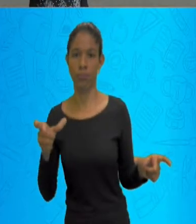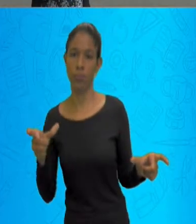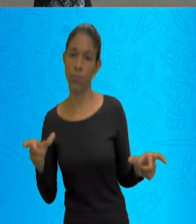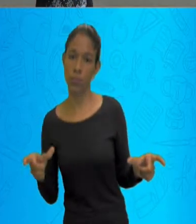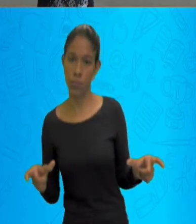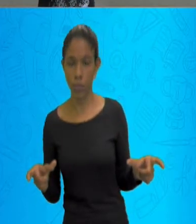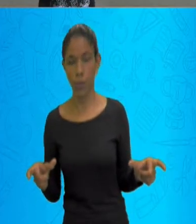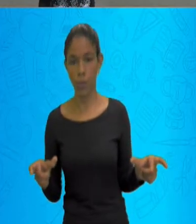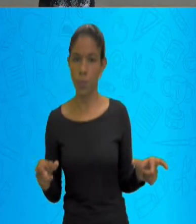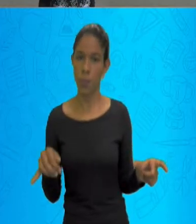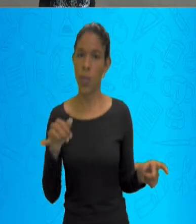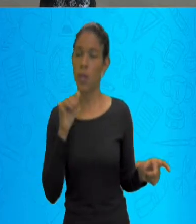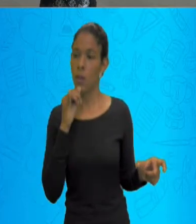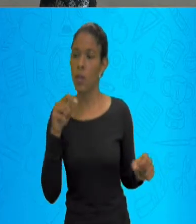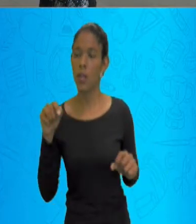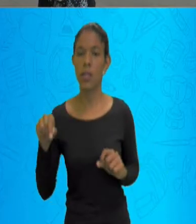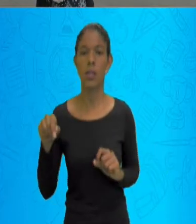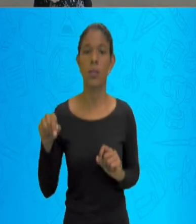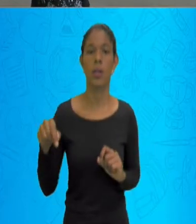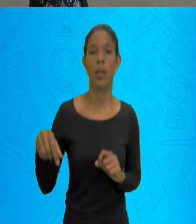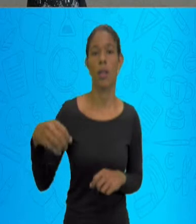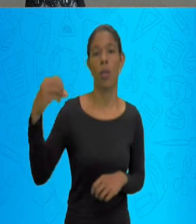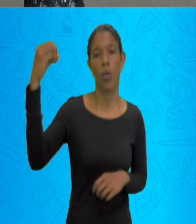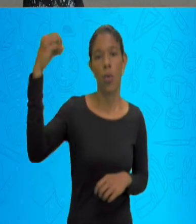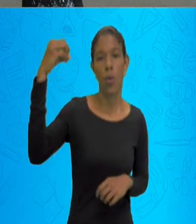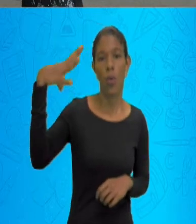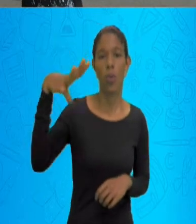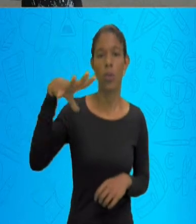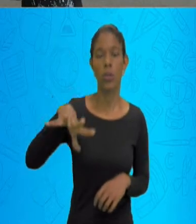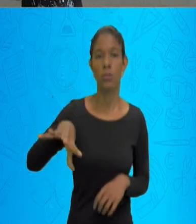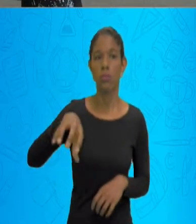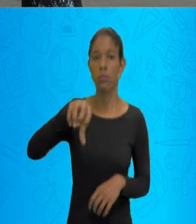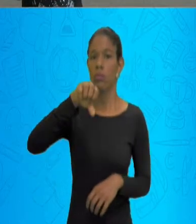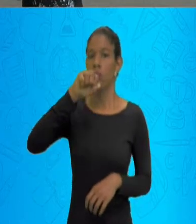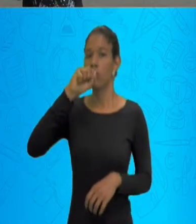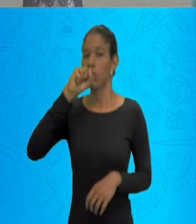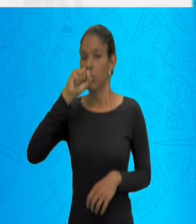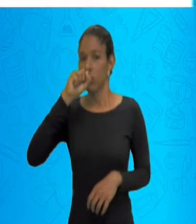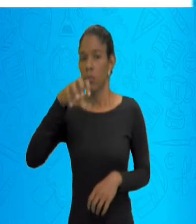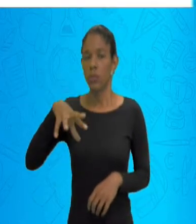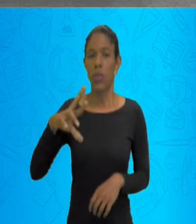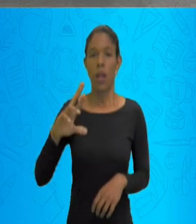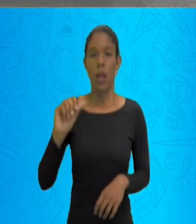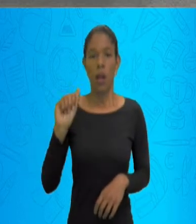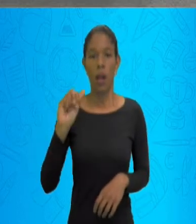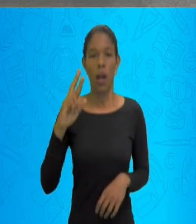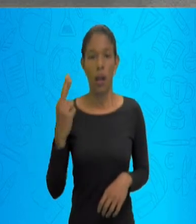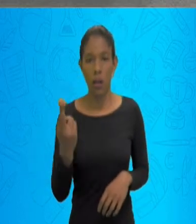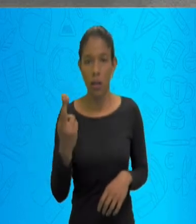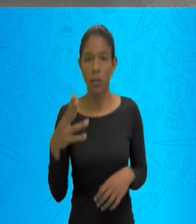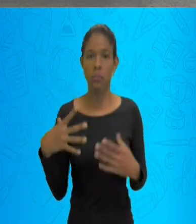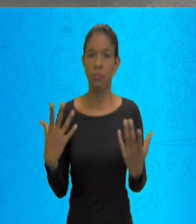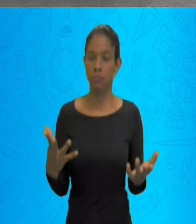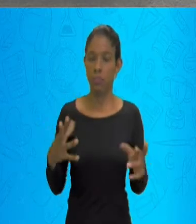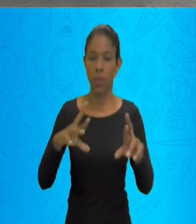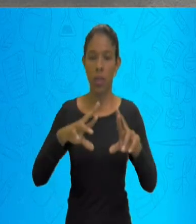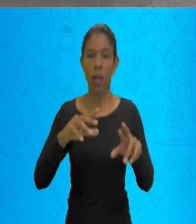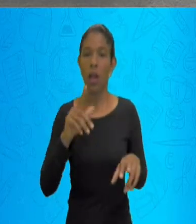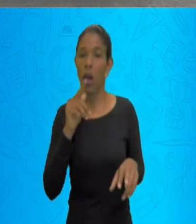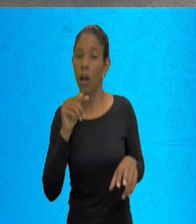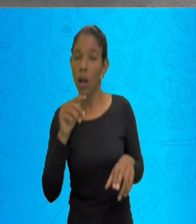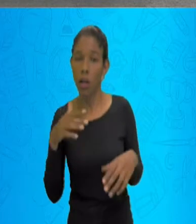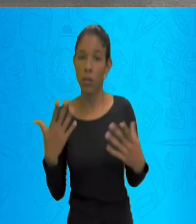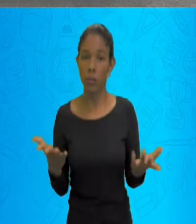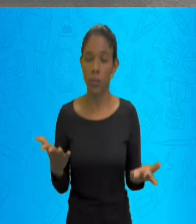é a luz, o ar e a água. Ela está inserida no nosso meio, mas ela não tem vida real, né?